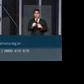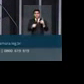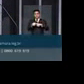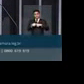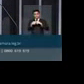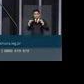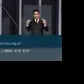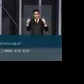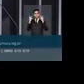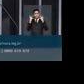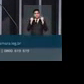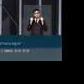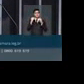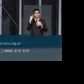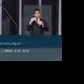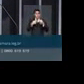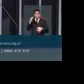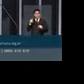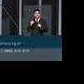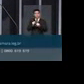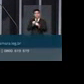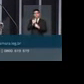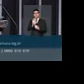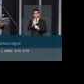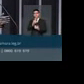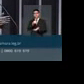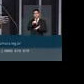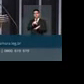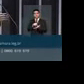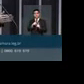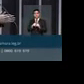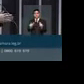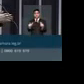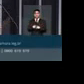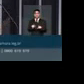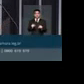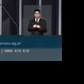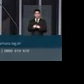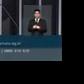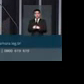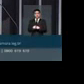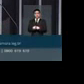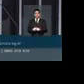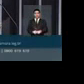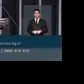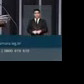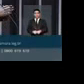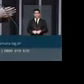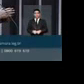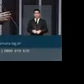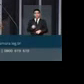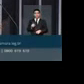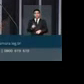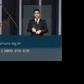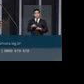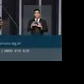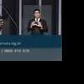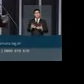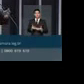restabelece a justiça e a verdade, mas como também é uma